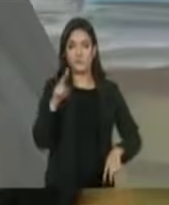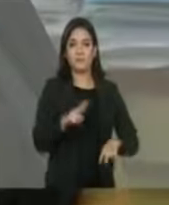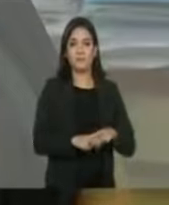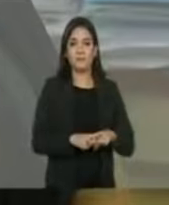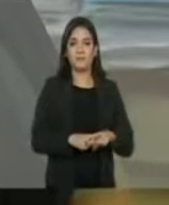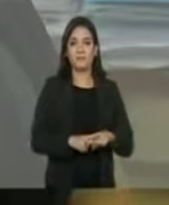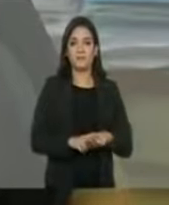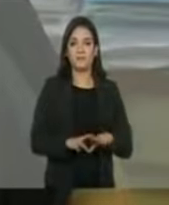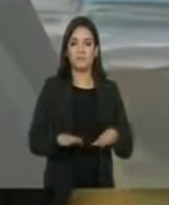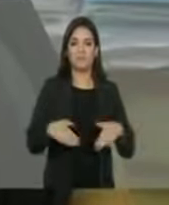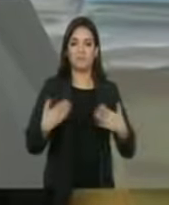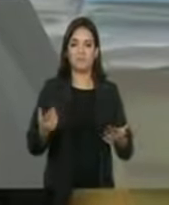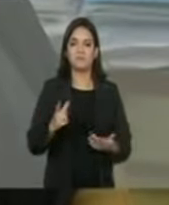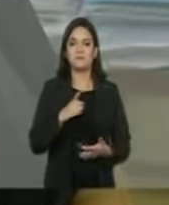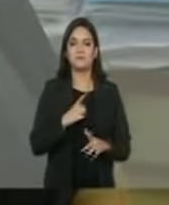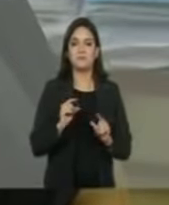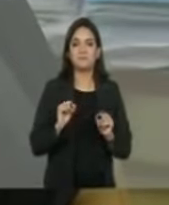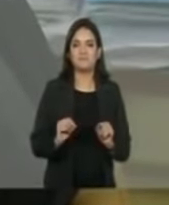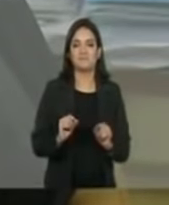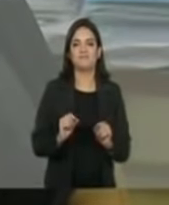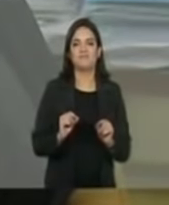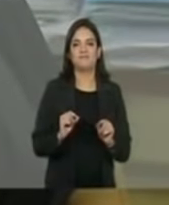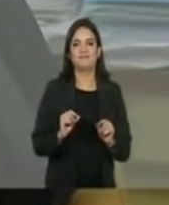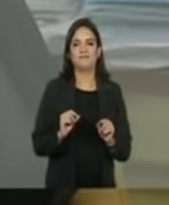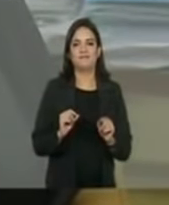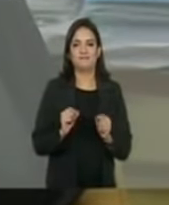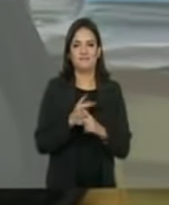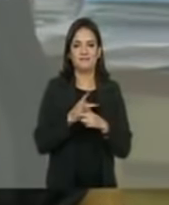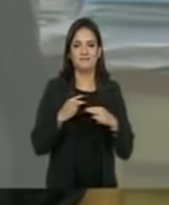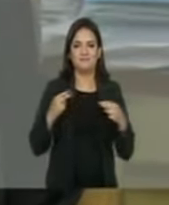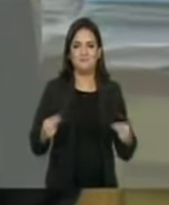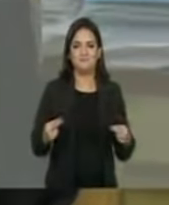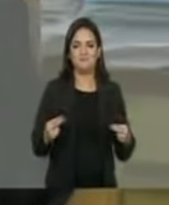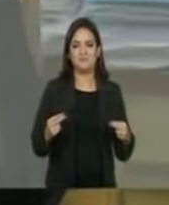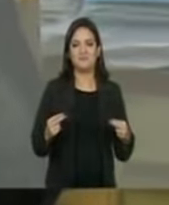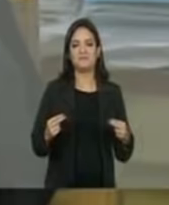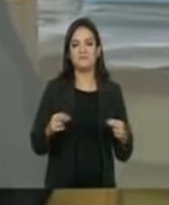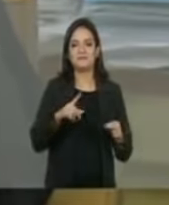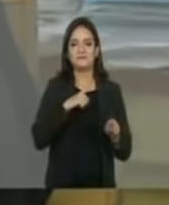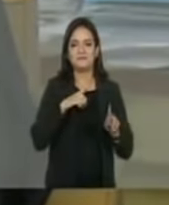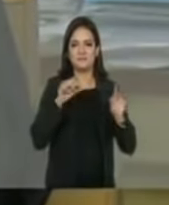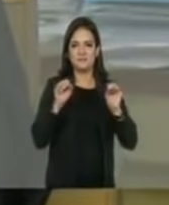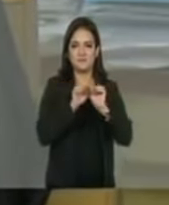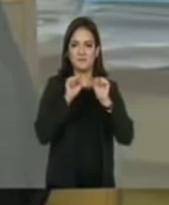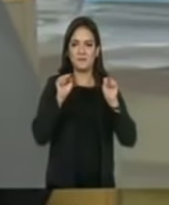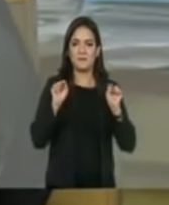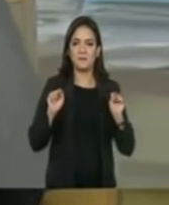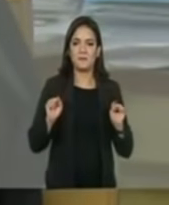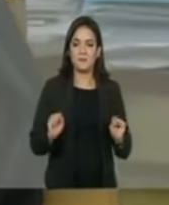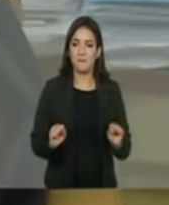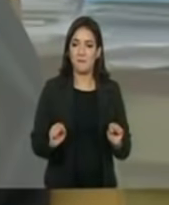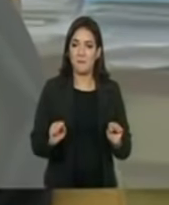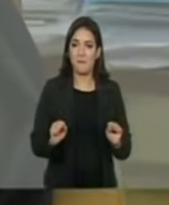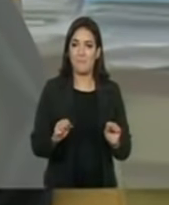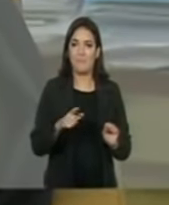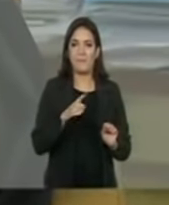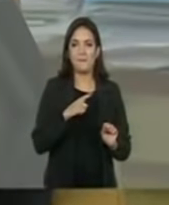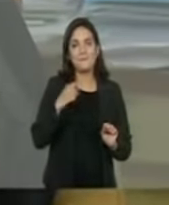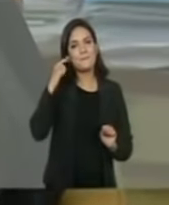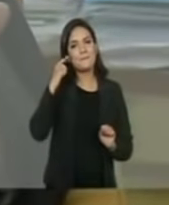total total brutal nem todo o sistema pensamos dois ou três casos